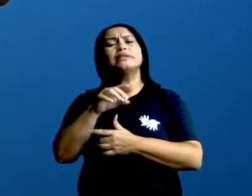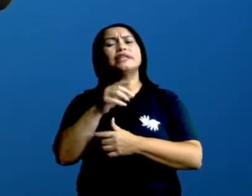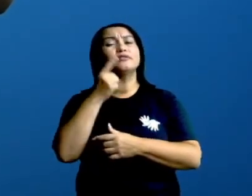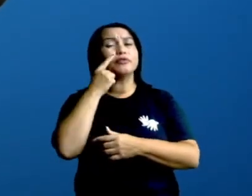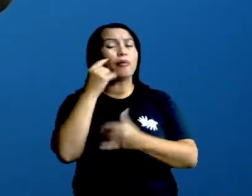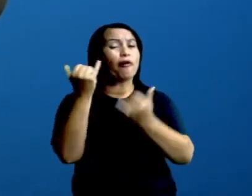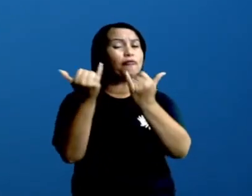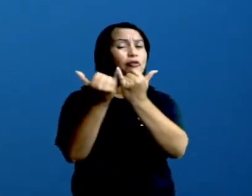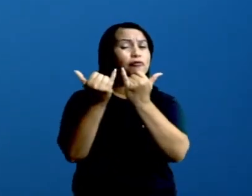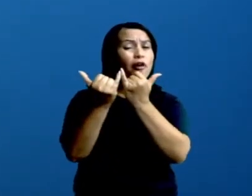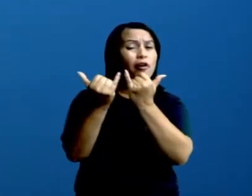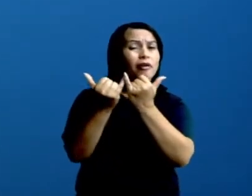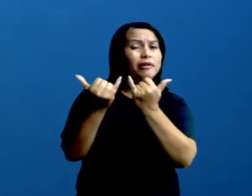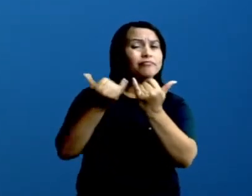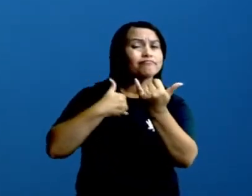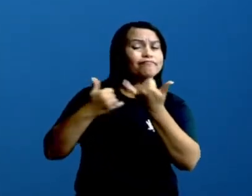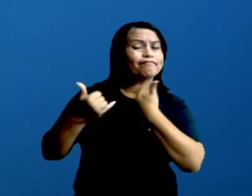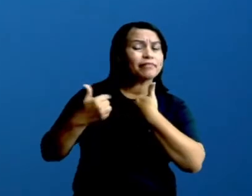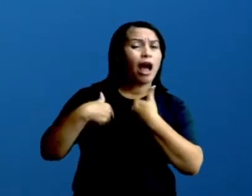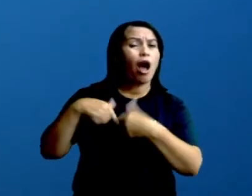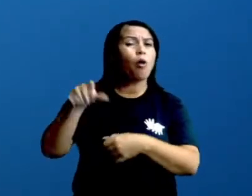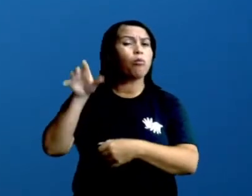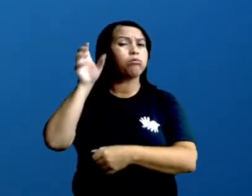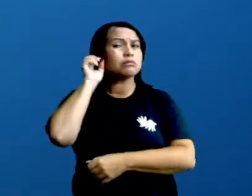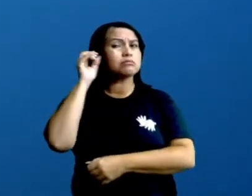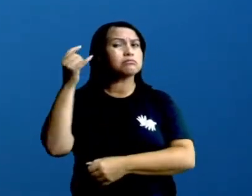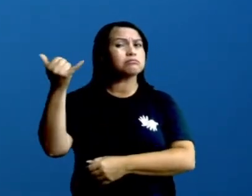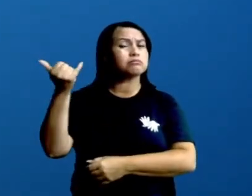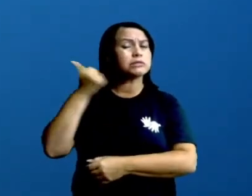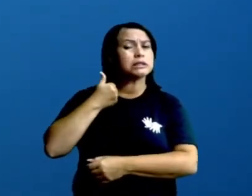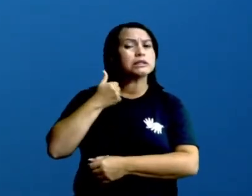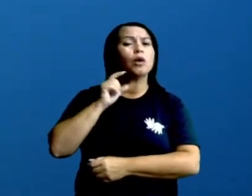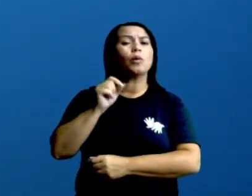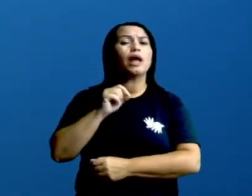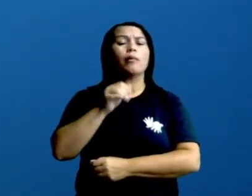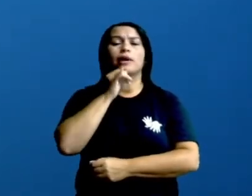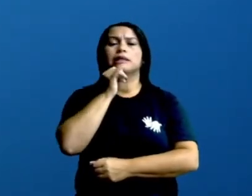fofoquinha aí, ouviu falar, aí você escuta só um lado da história,